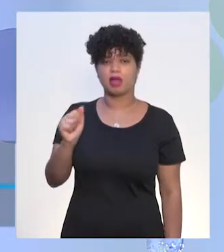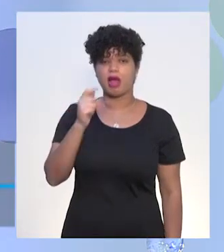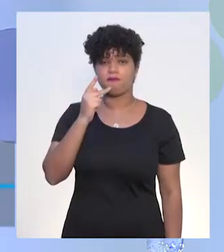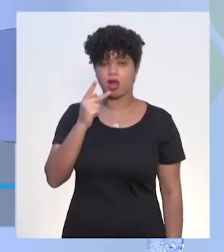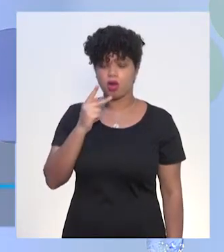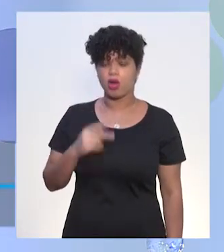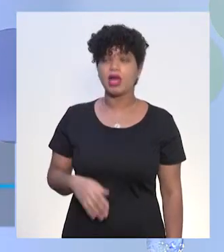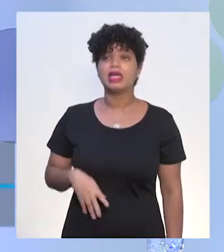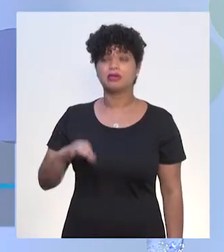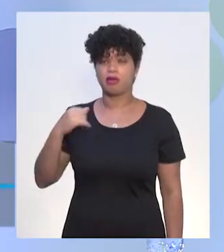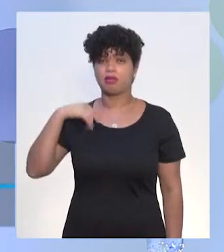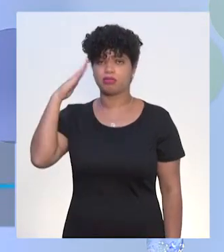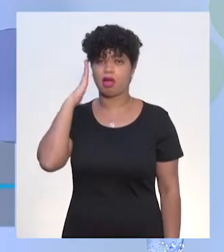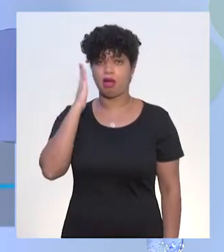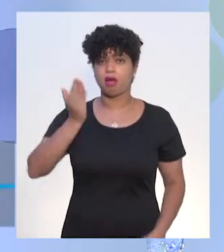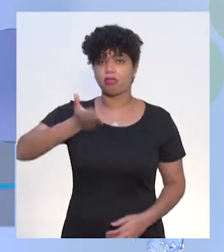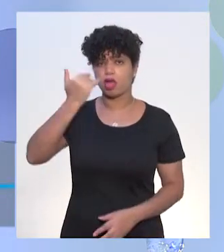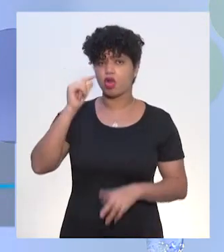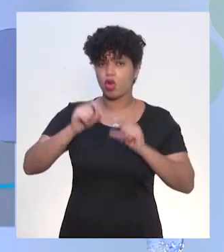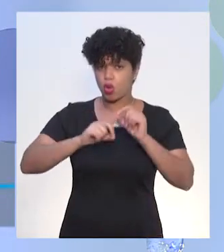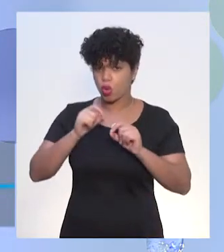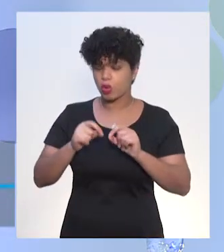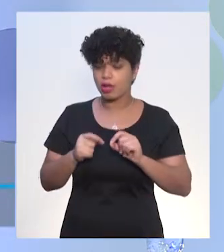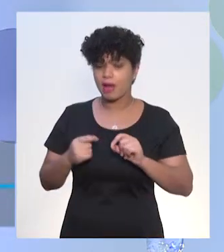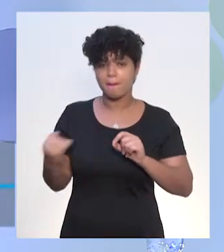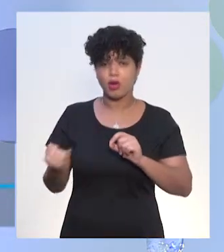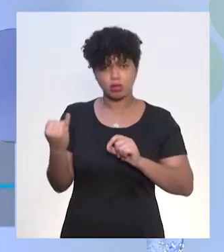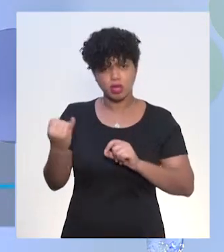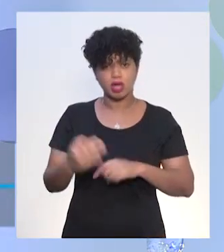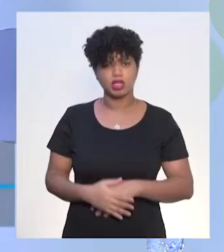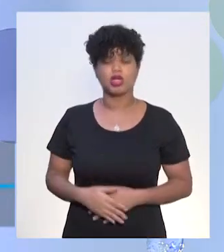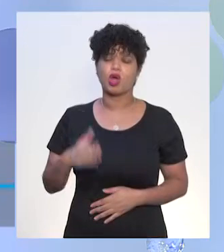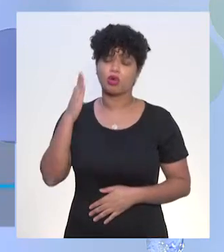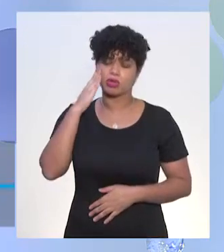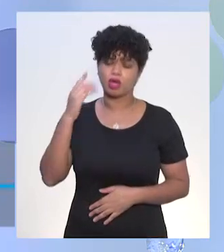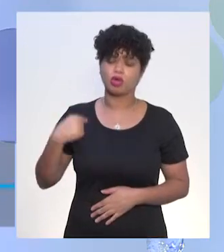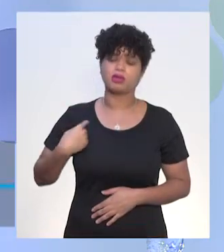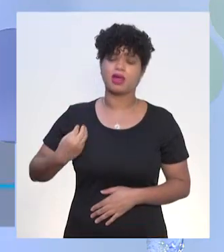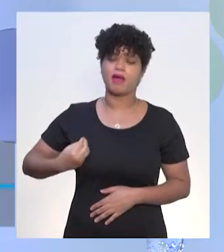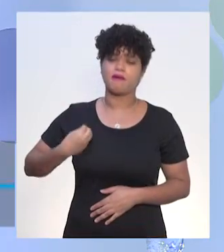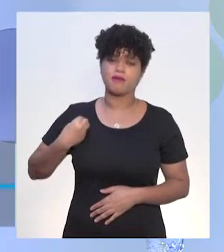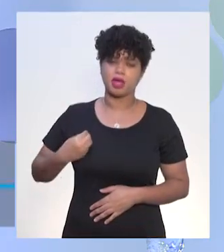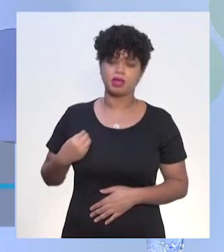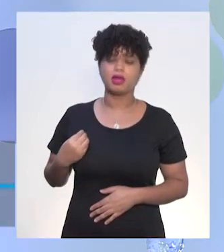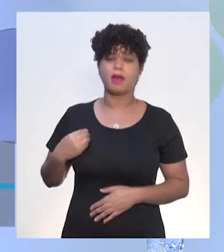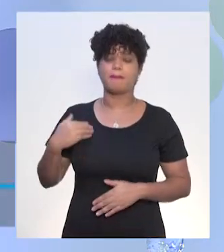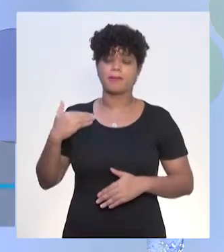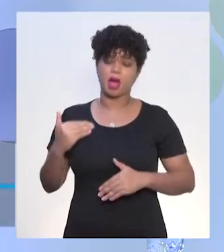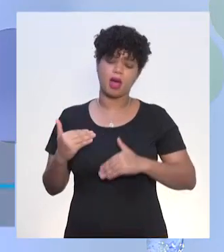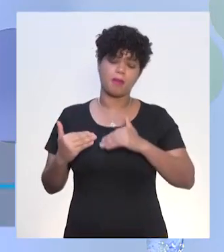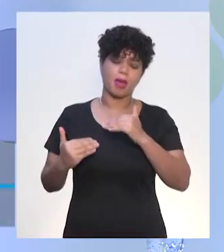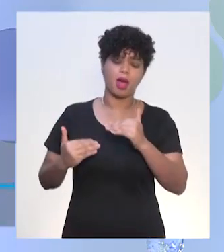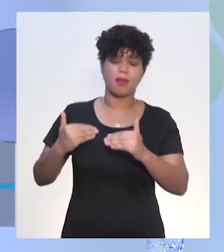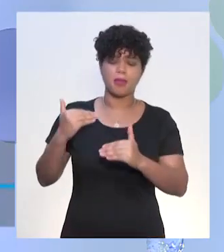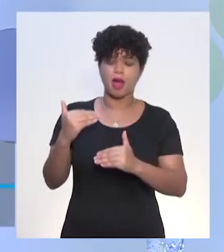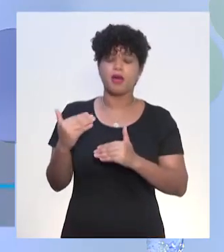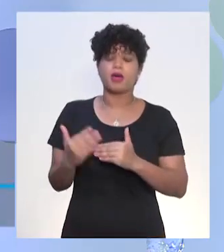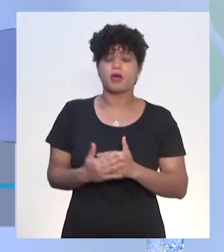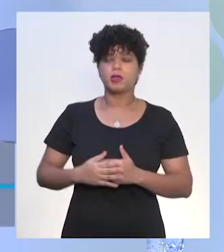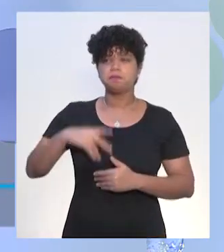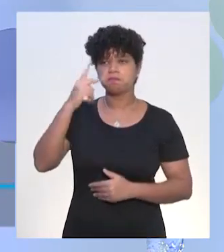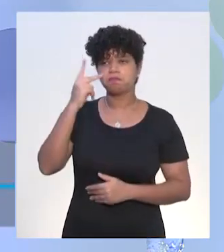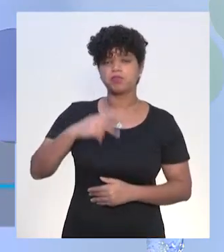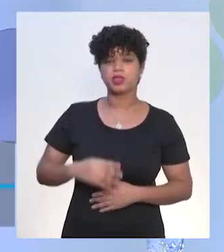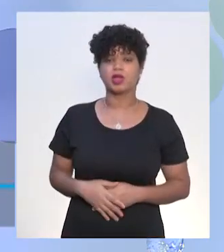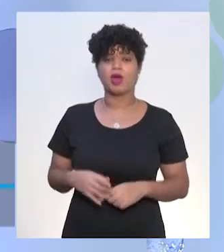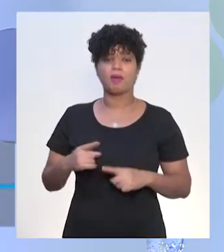quando eu sei quem eu sou embora a vida inteira a gente passa por essa descoberta né não é assim vou me olhar no espelho hoje vou